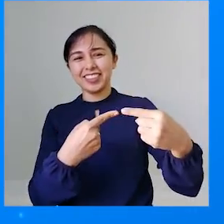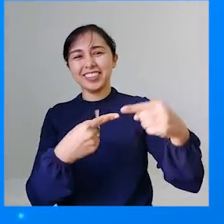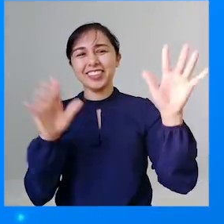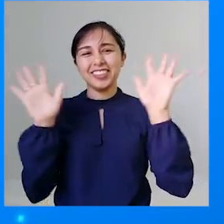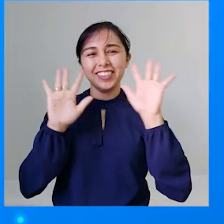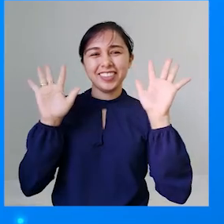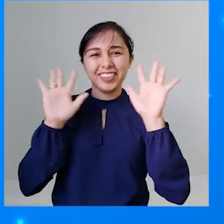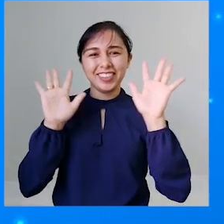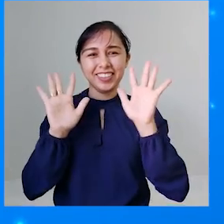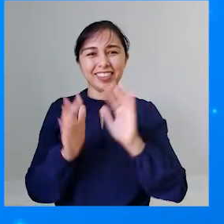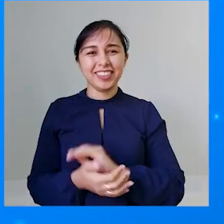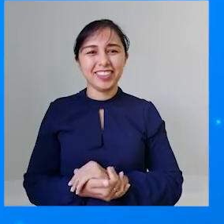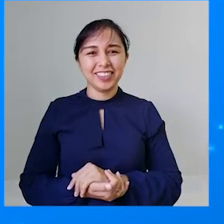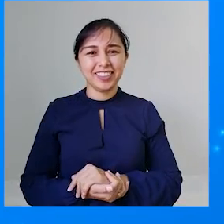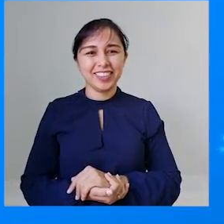tchau